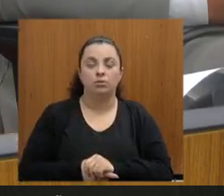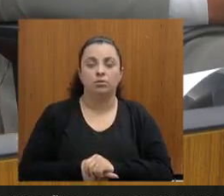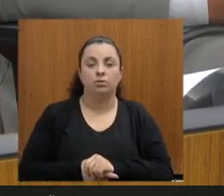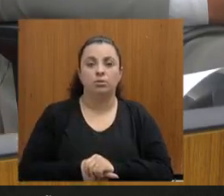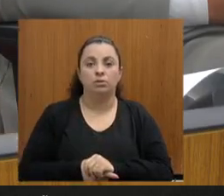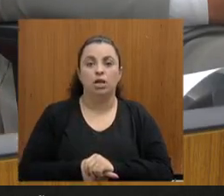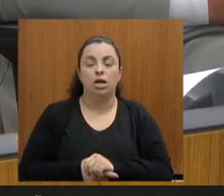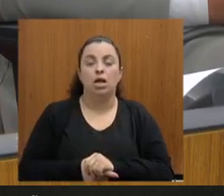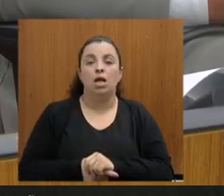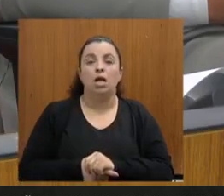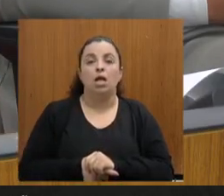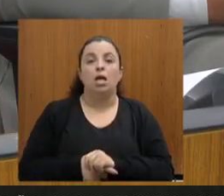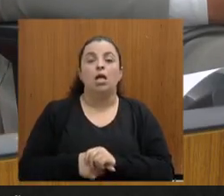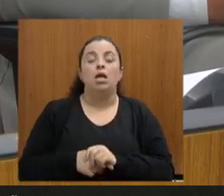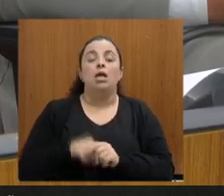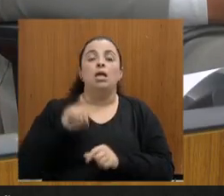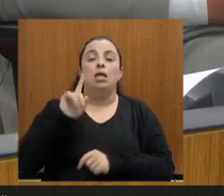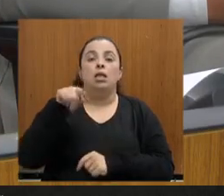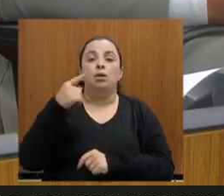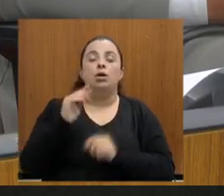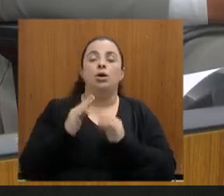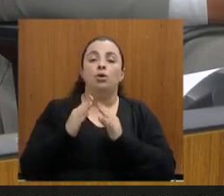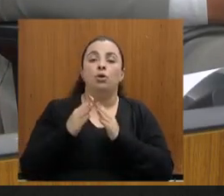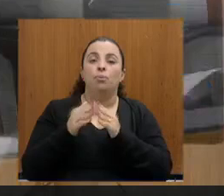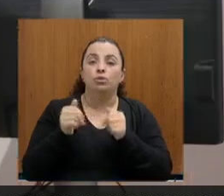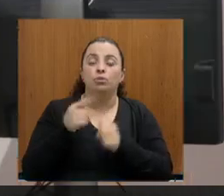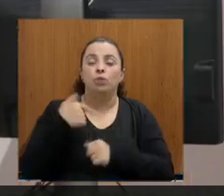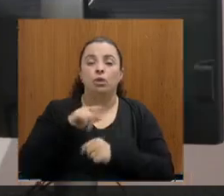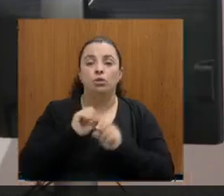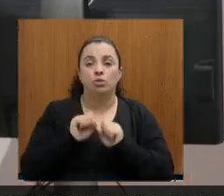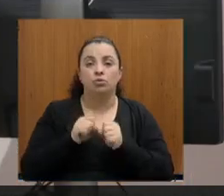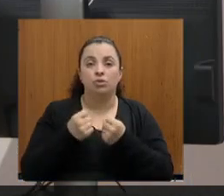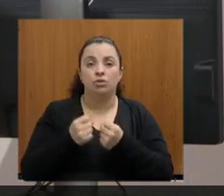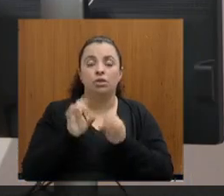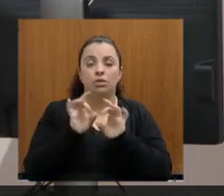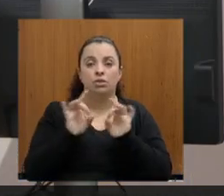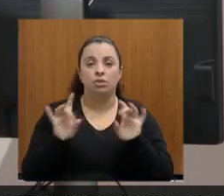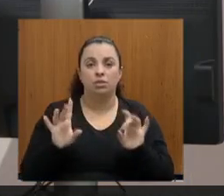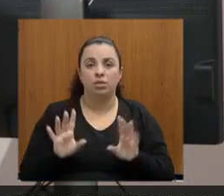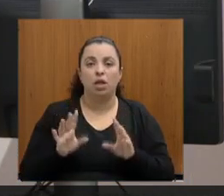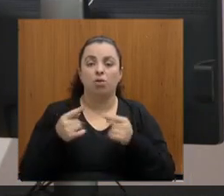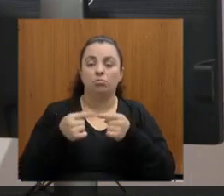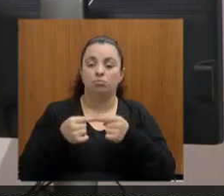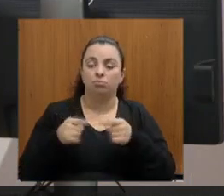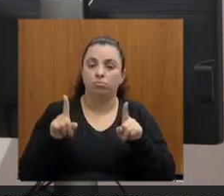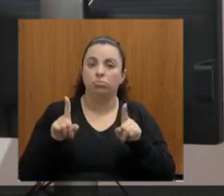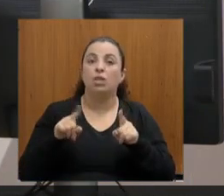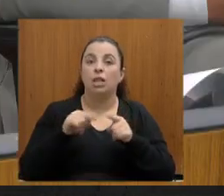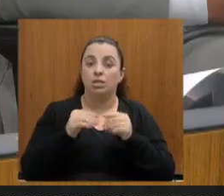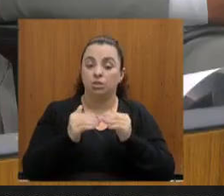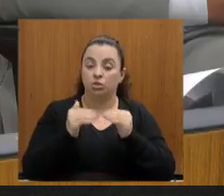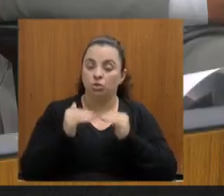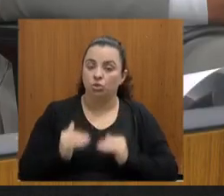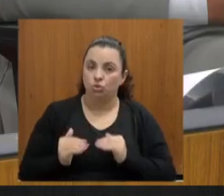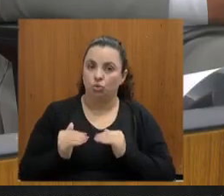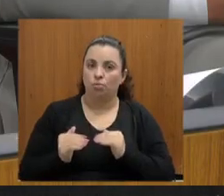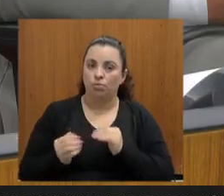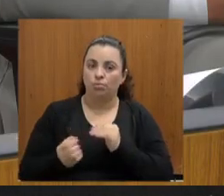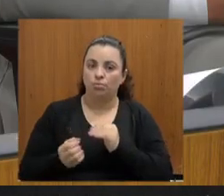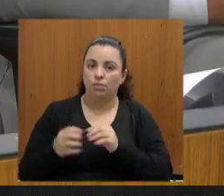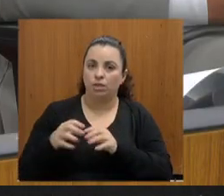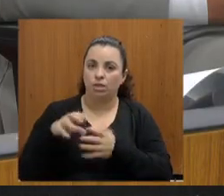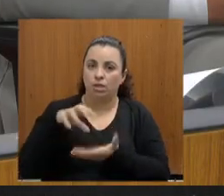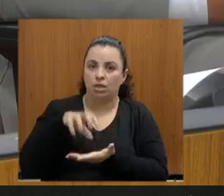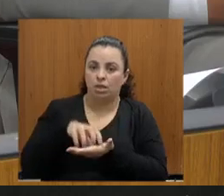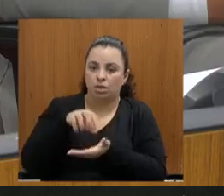depois vou pedir aqui para gente fazer de fato um esforço especial em relação a inauguração dessa subestação o cantor né